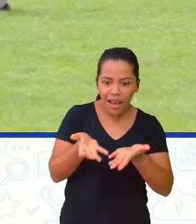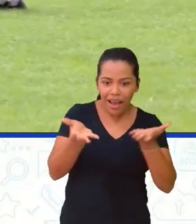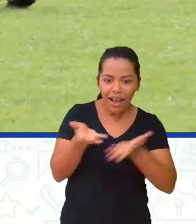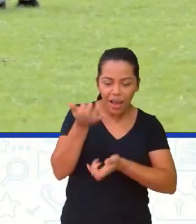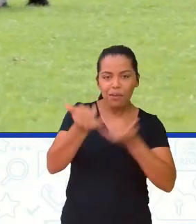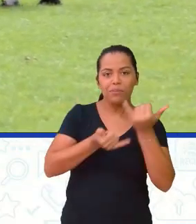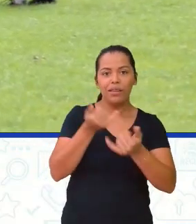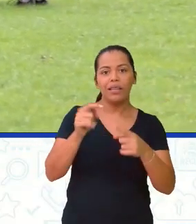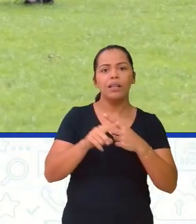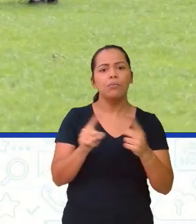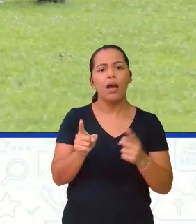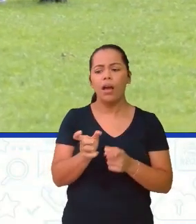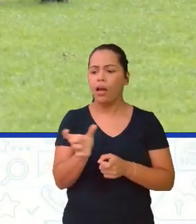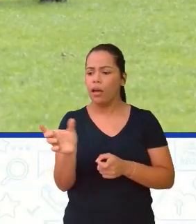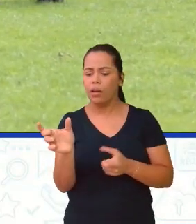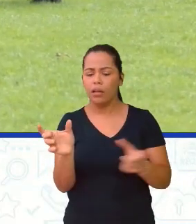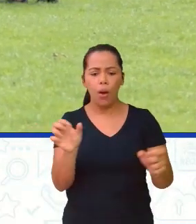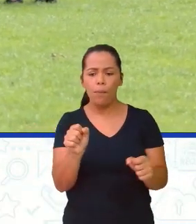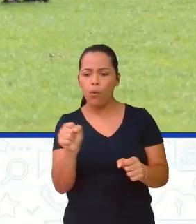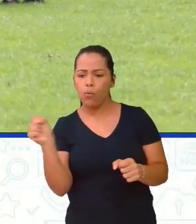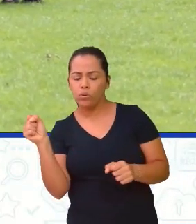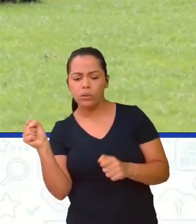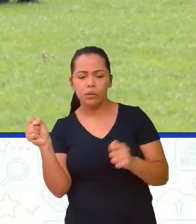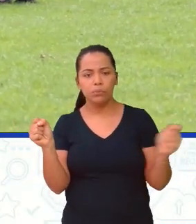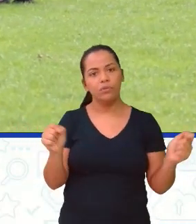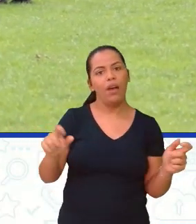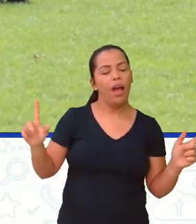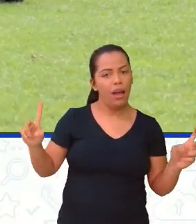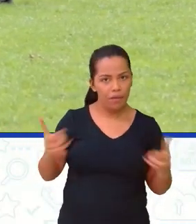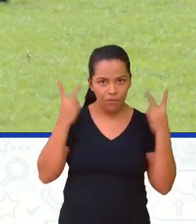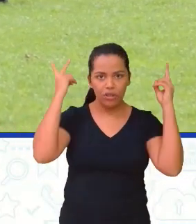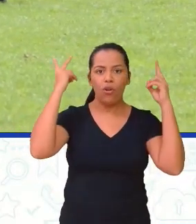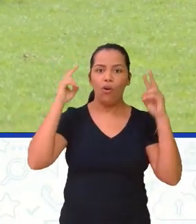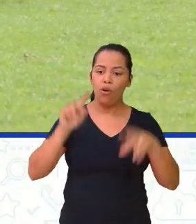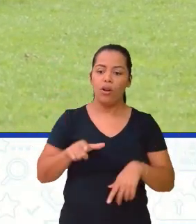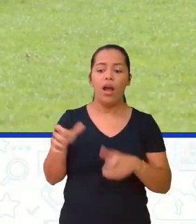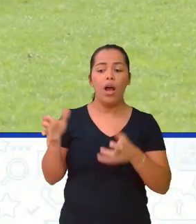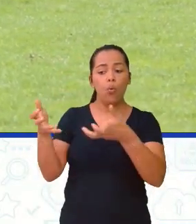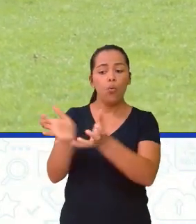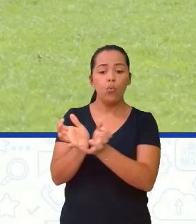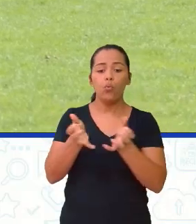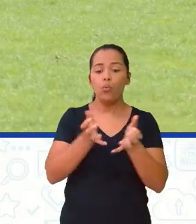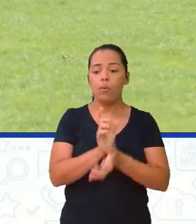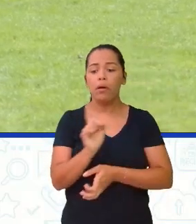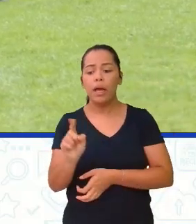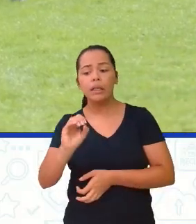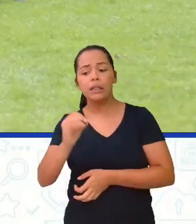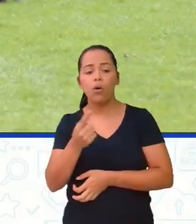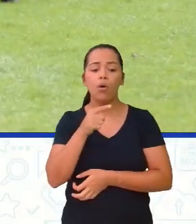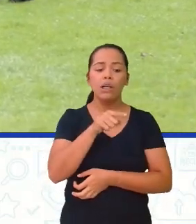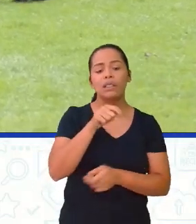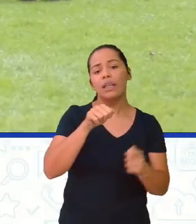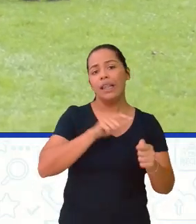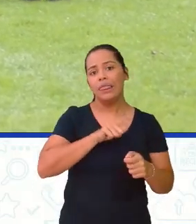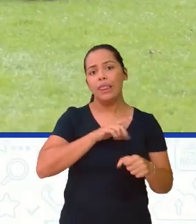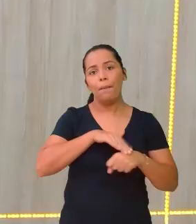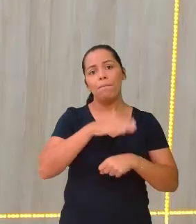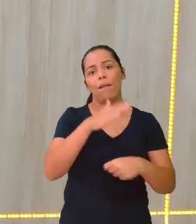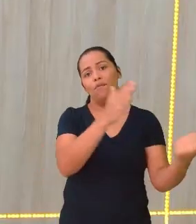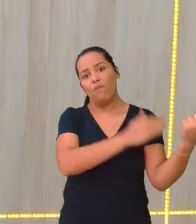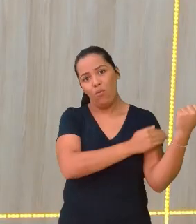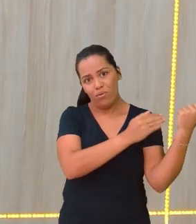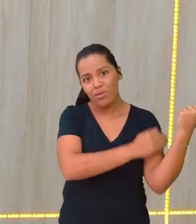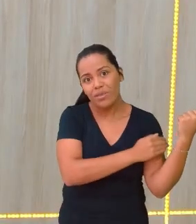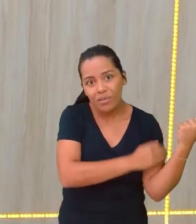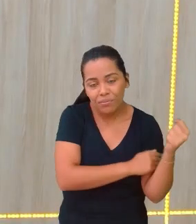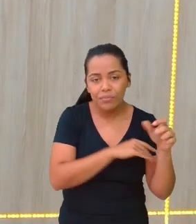o efeito? Qual é o resultado? Vai ganhar aquela que desenvolver a maior força. E a força aí vai ser a soma